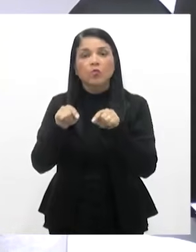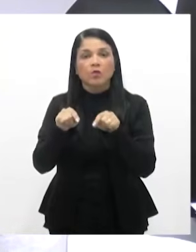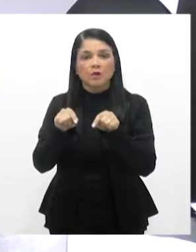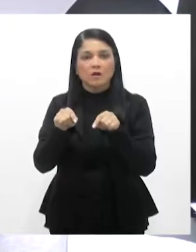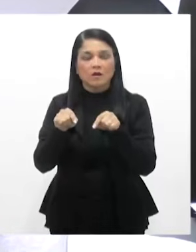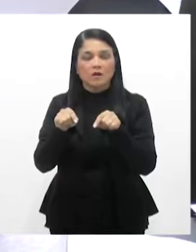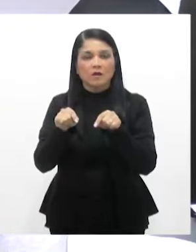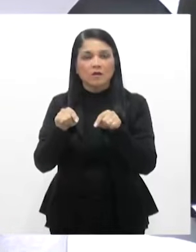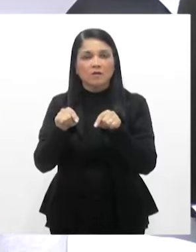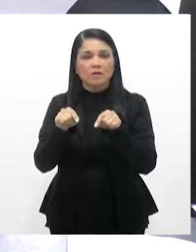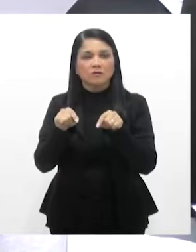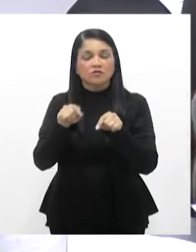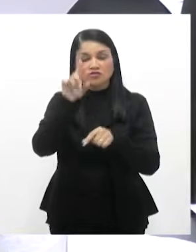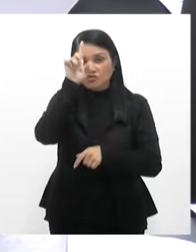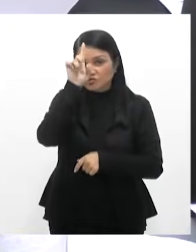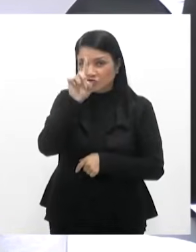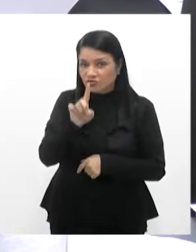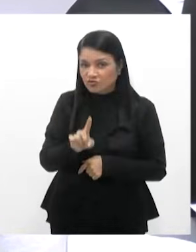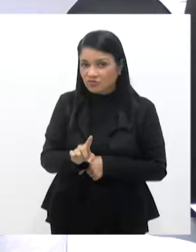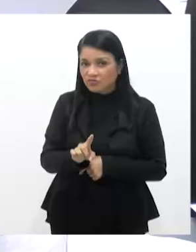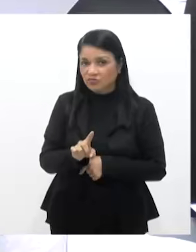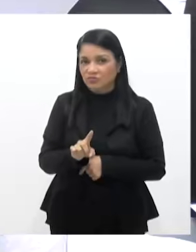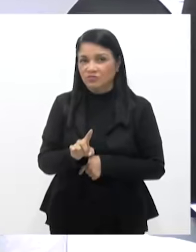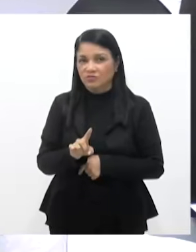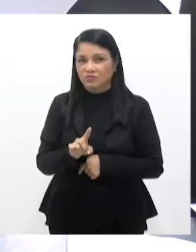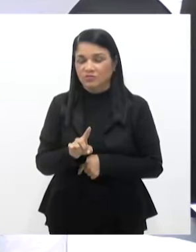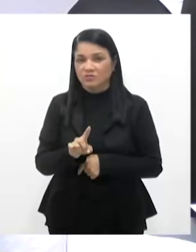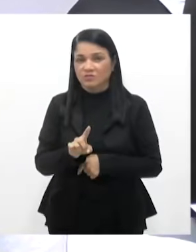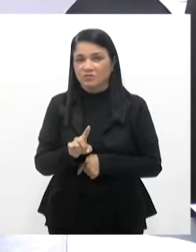de pleno direito,